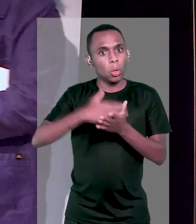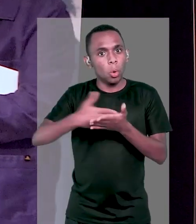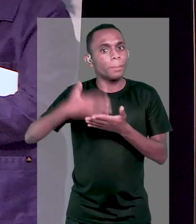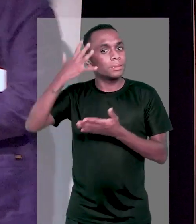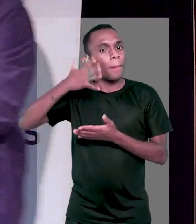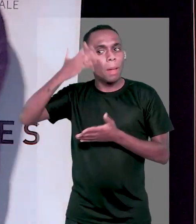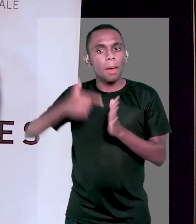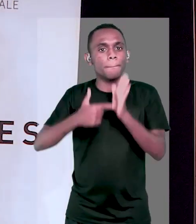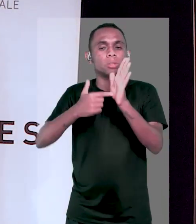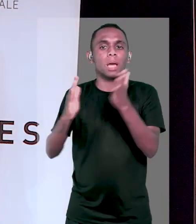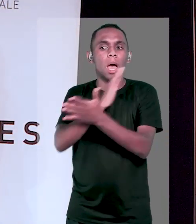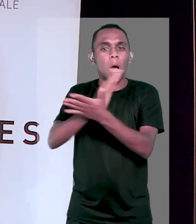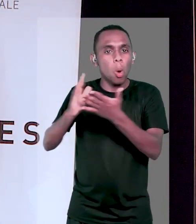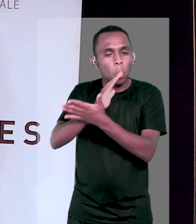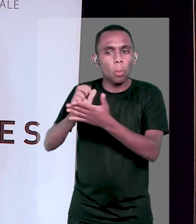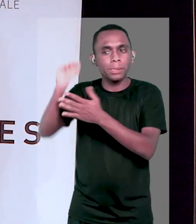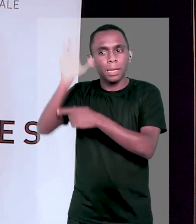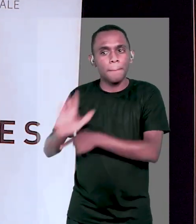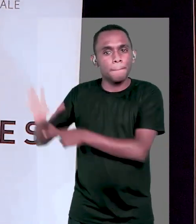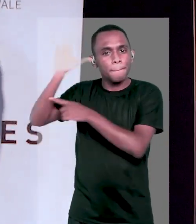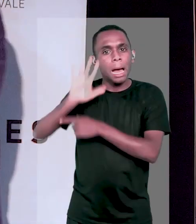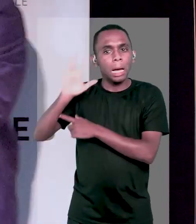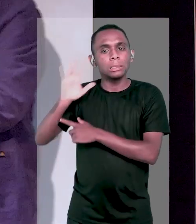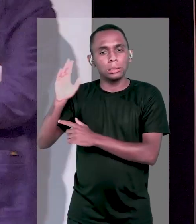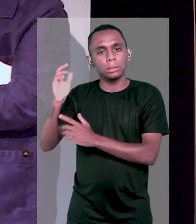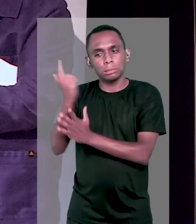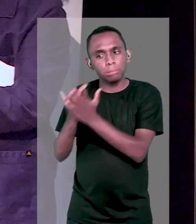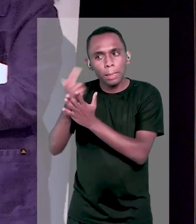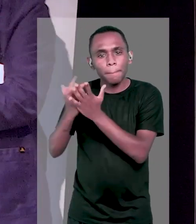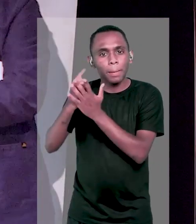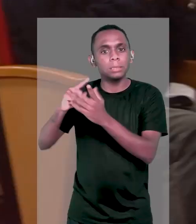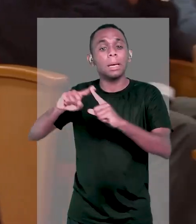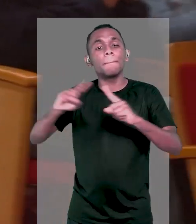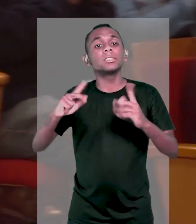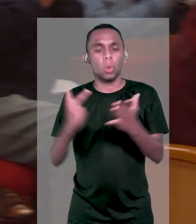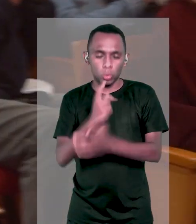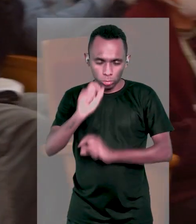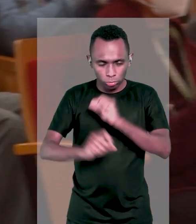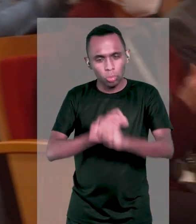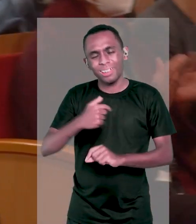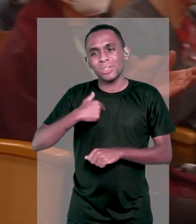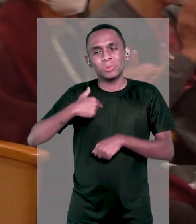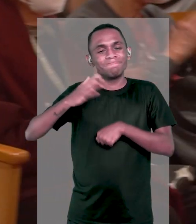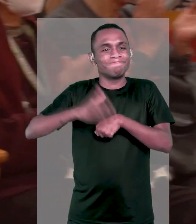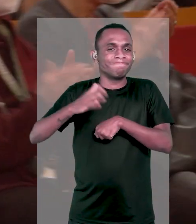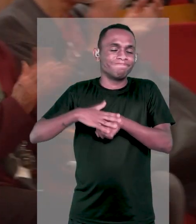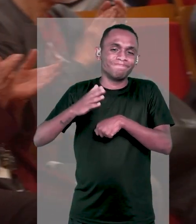queridíssimo Alívio. A plateia aplaude a despedida de Adalto e a entrada de Jorge Colli.